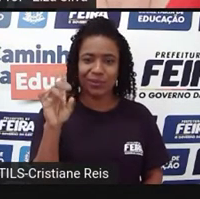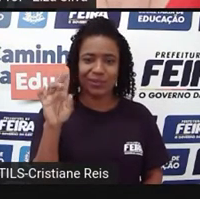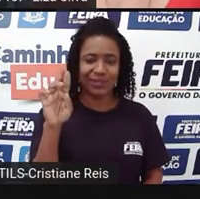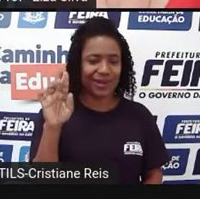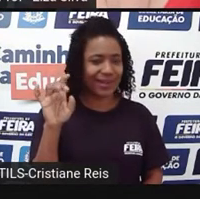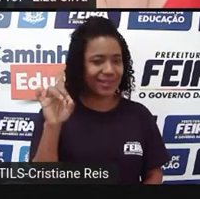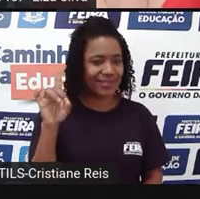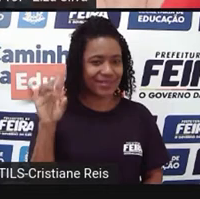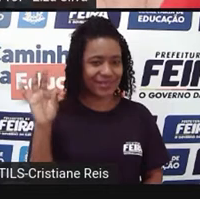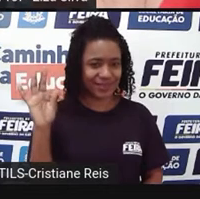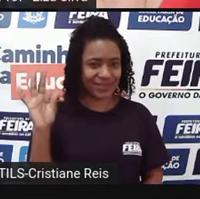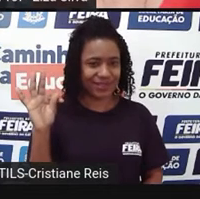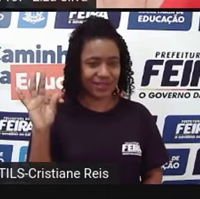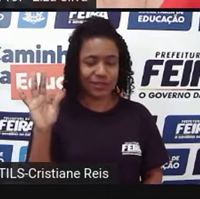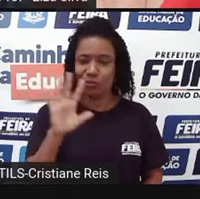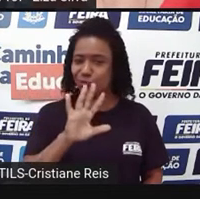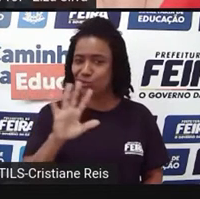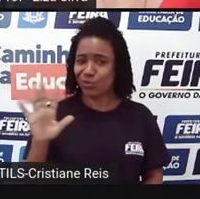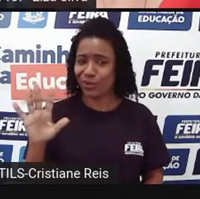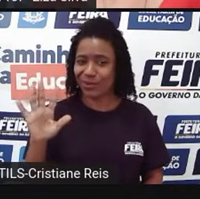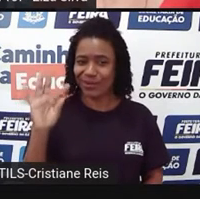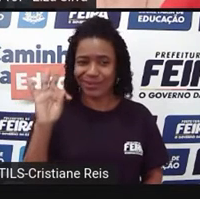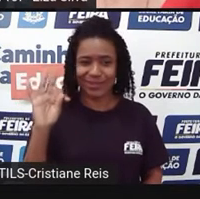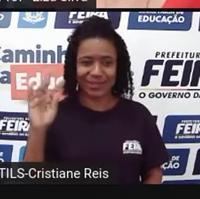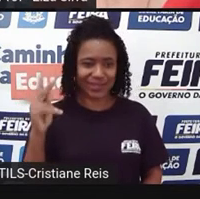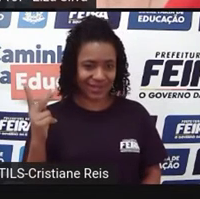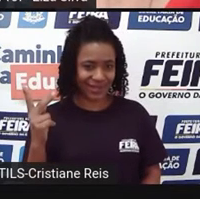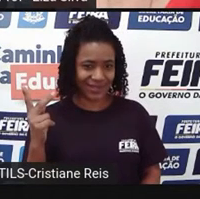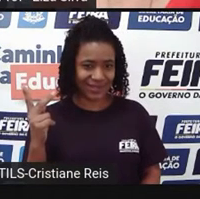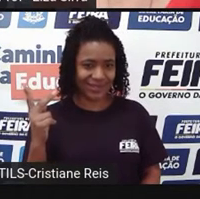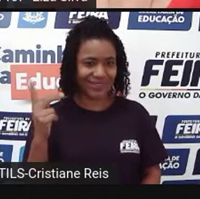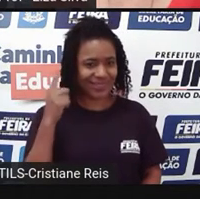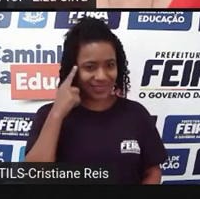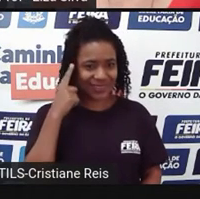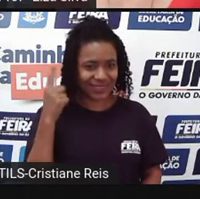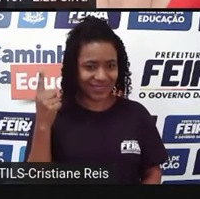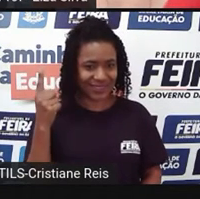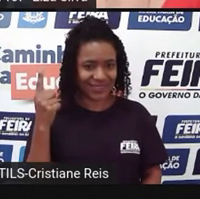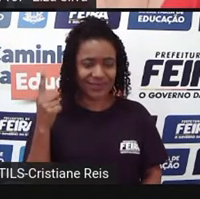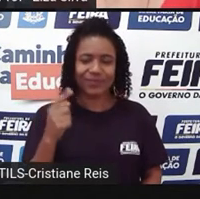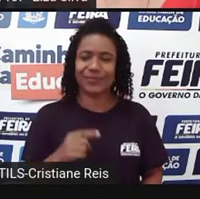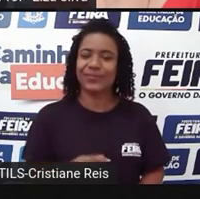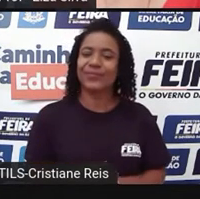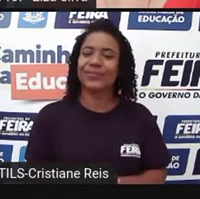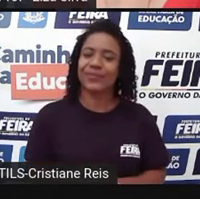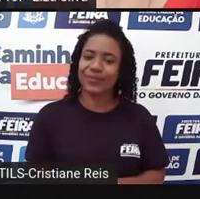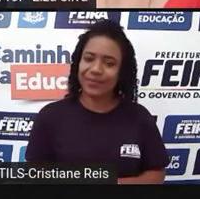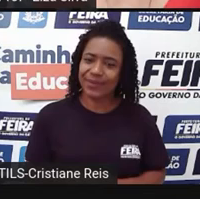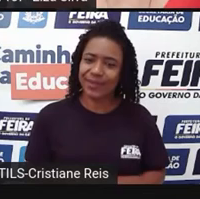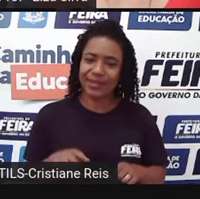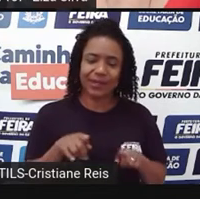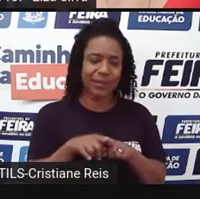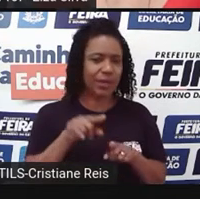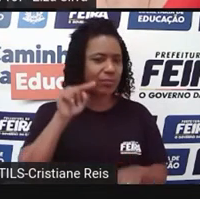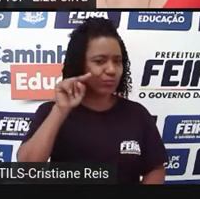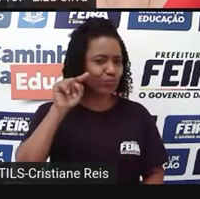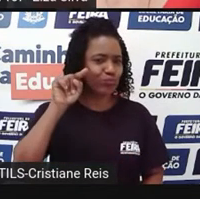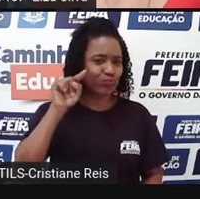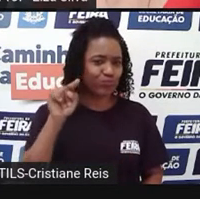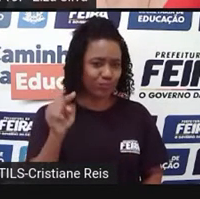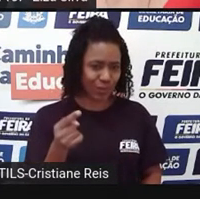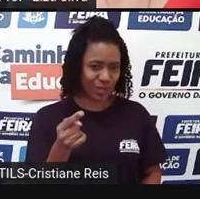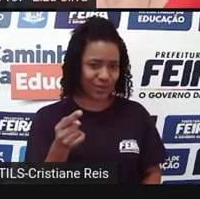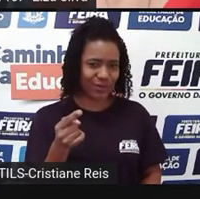ordinal eu só vou acrescentar o th No final a mesma coisa acontece com mil humilhar